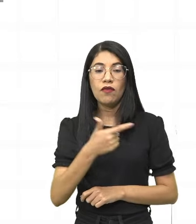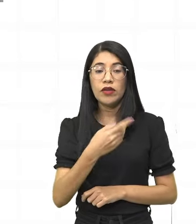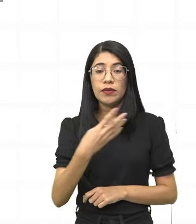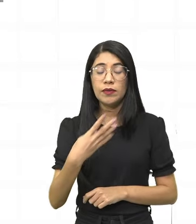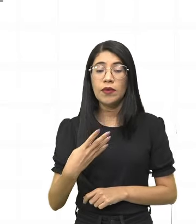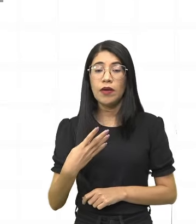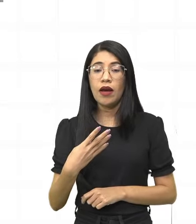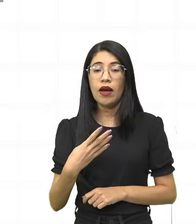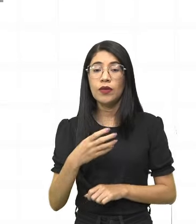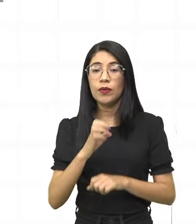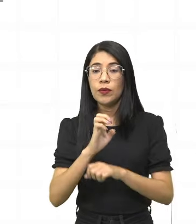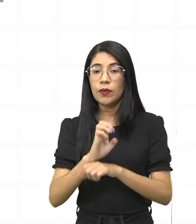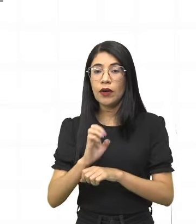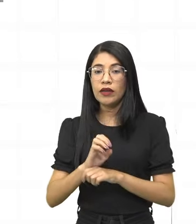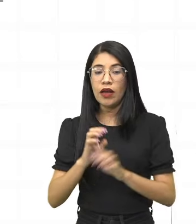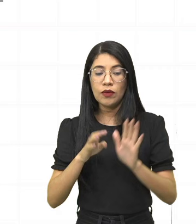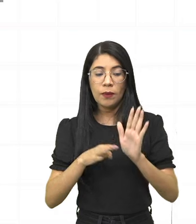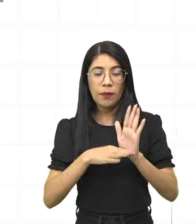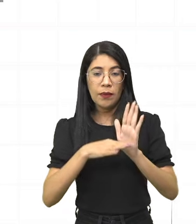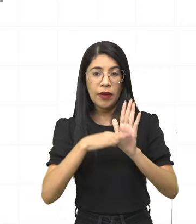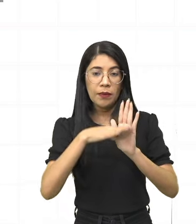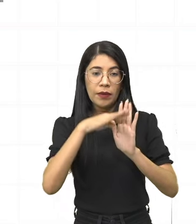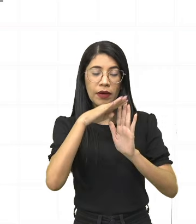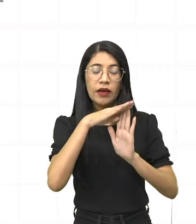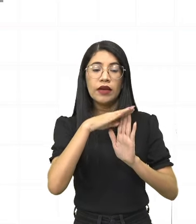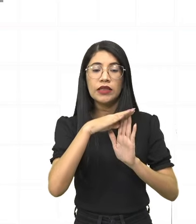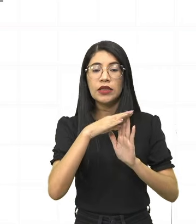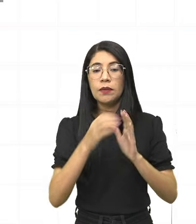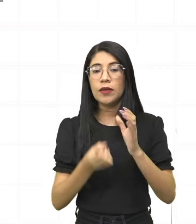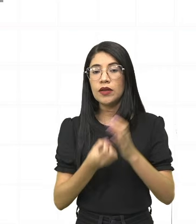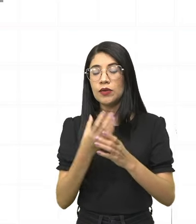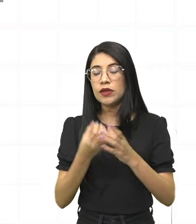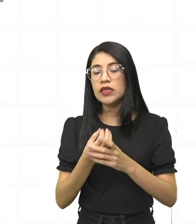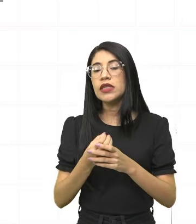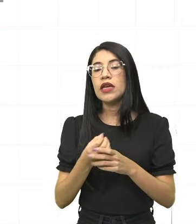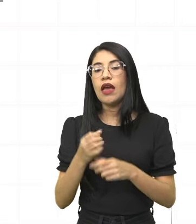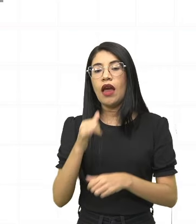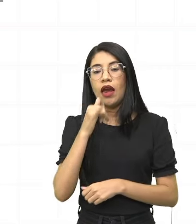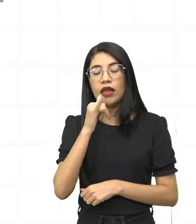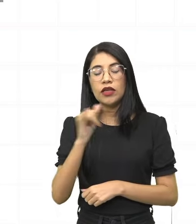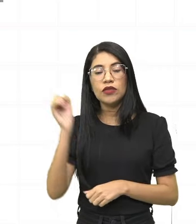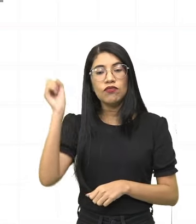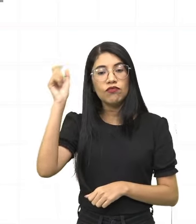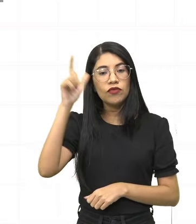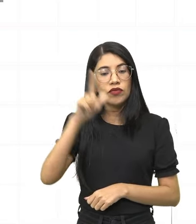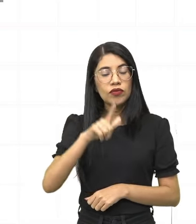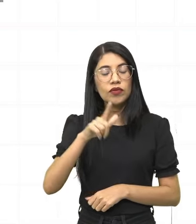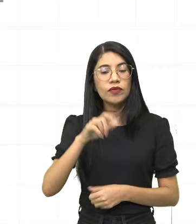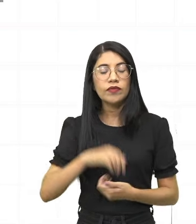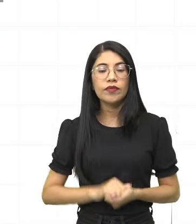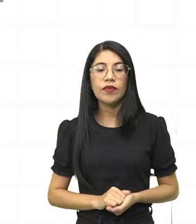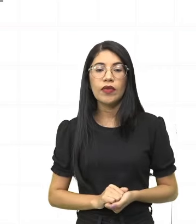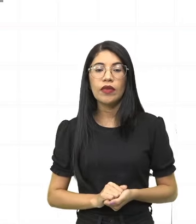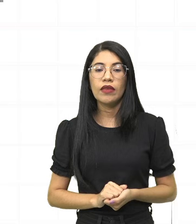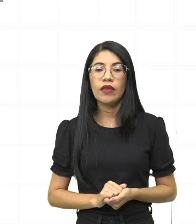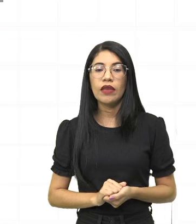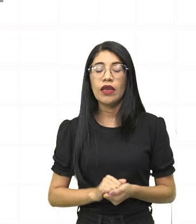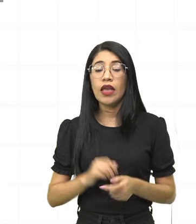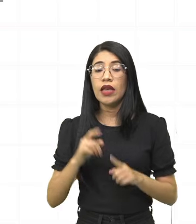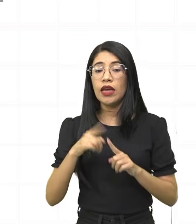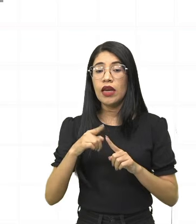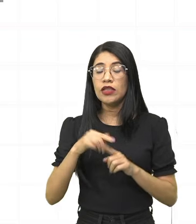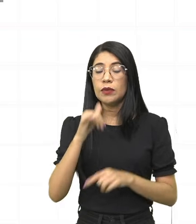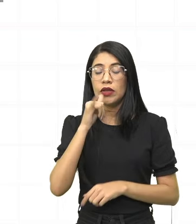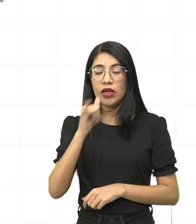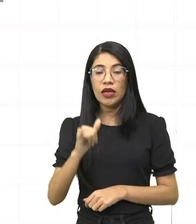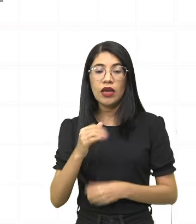24º estado no ranking nacional de produção de energia solar. A produção dessa fonte de